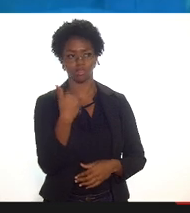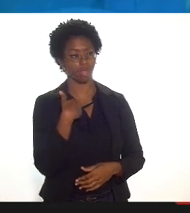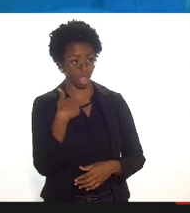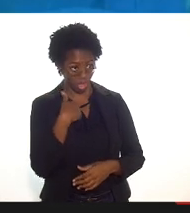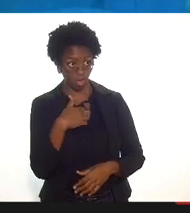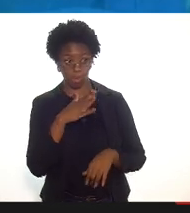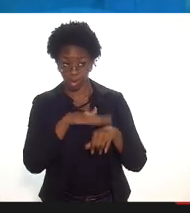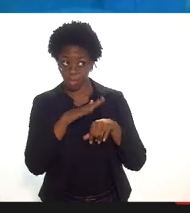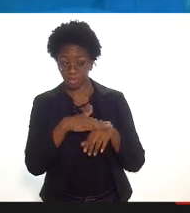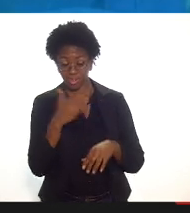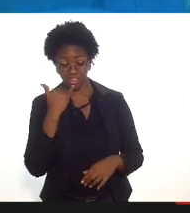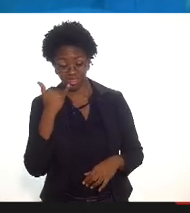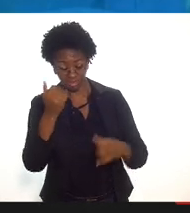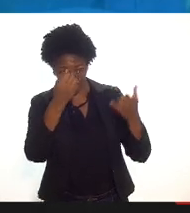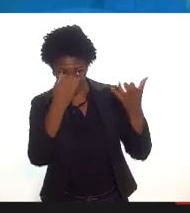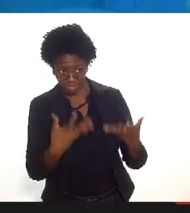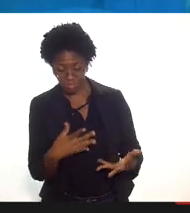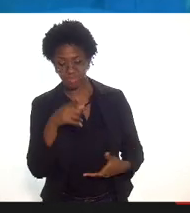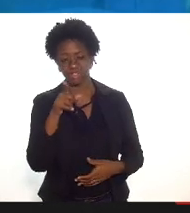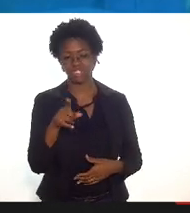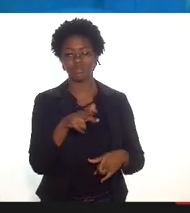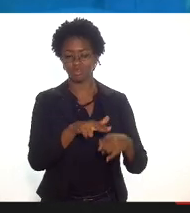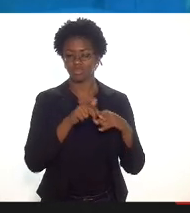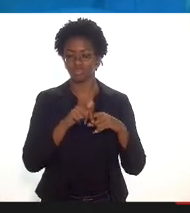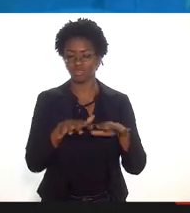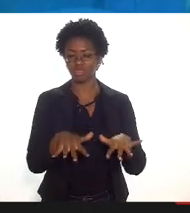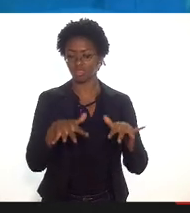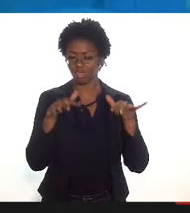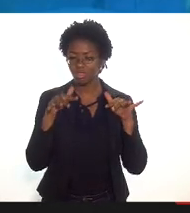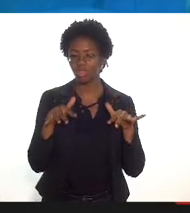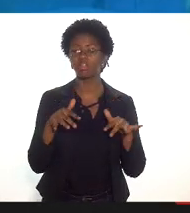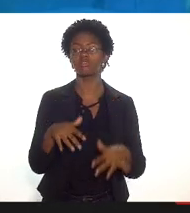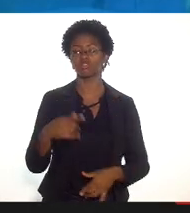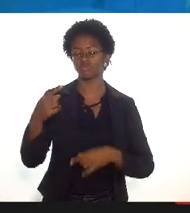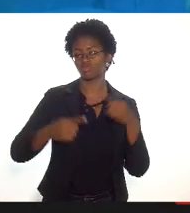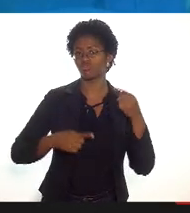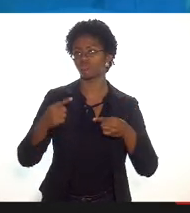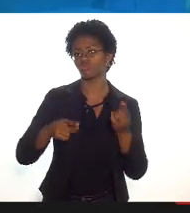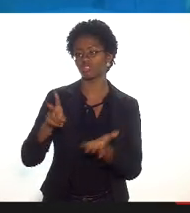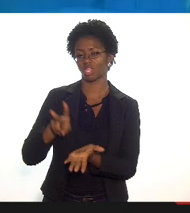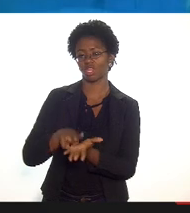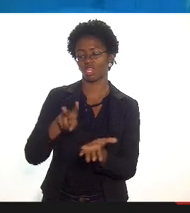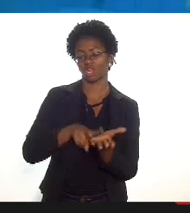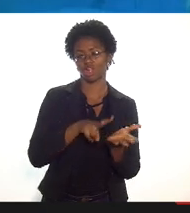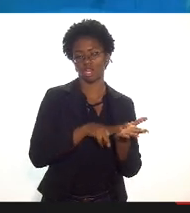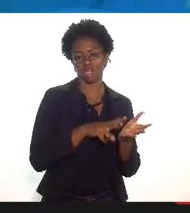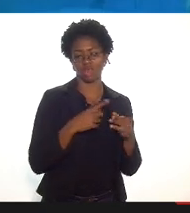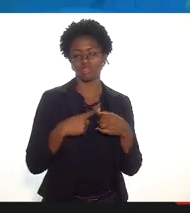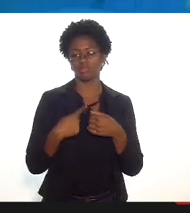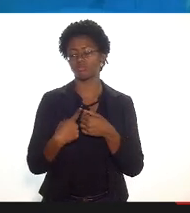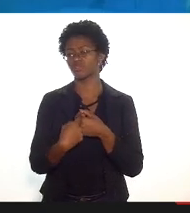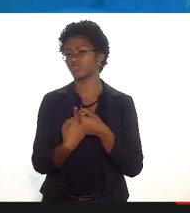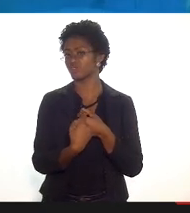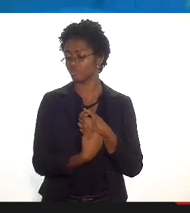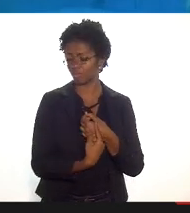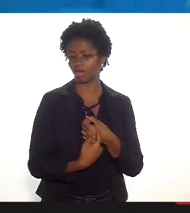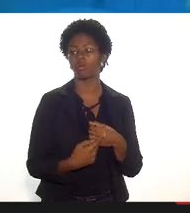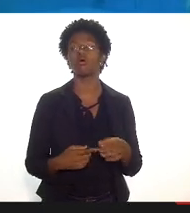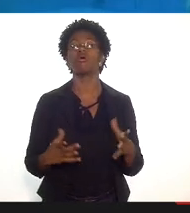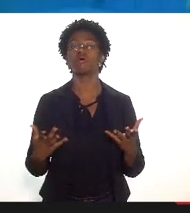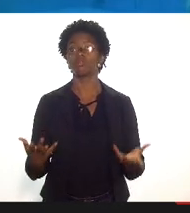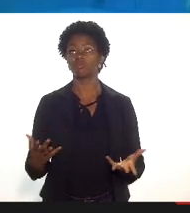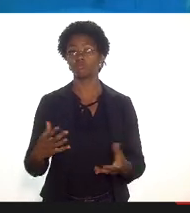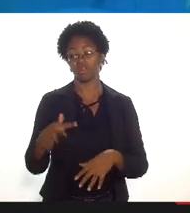ele, expliquei qual era a razão da audiência pública, era discutir leitos no município de Janeiro, leitos municipais,